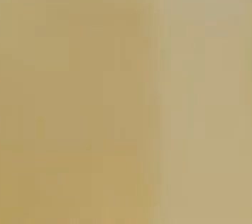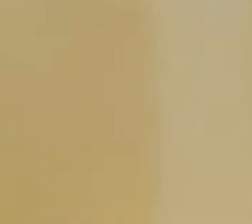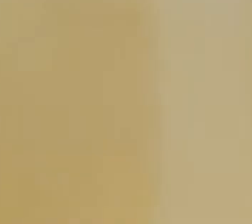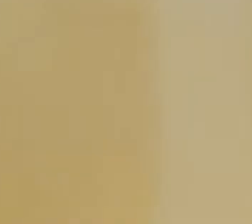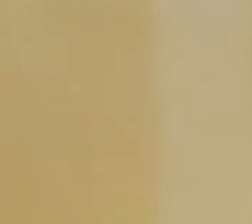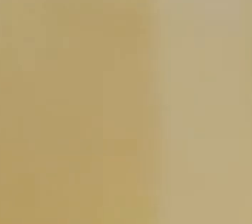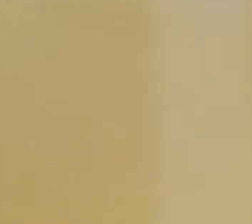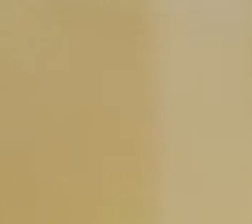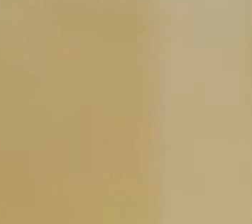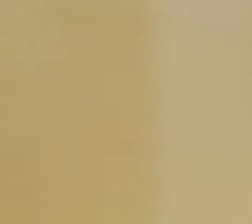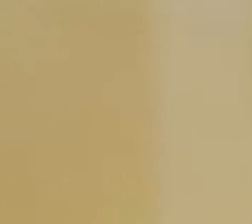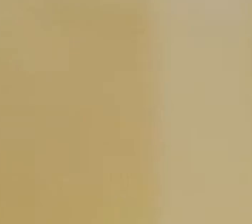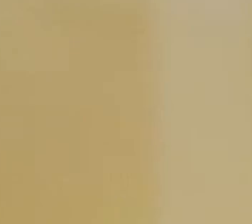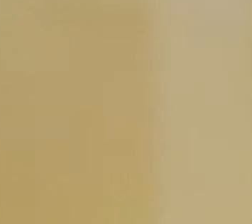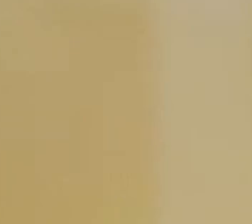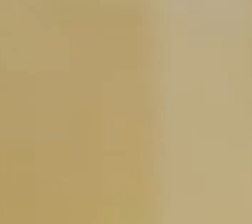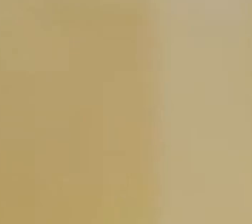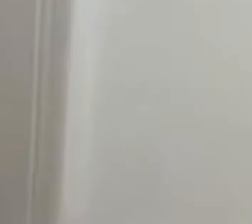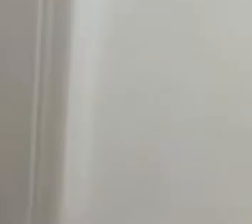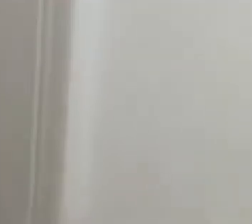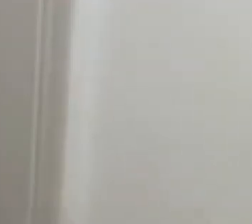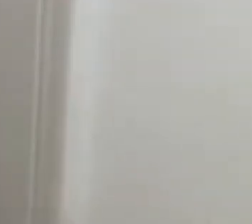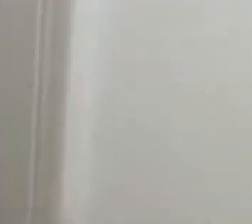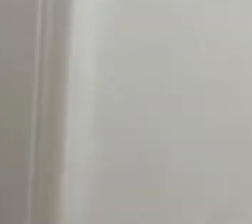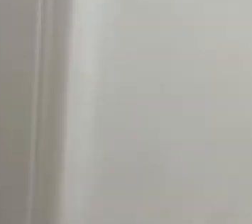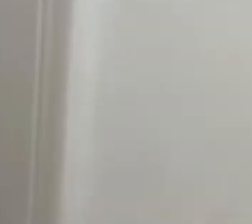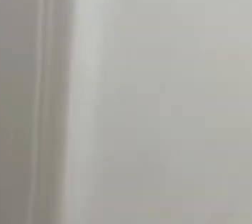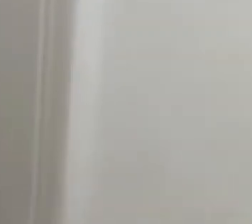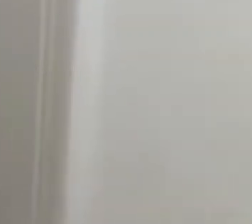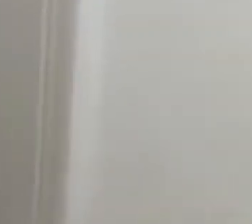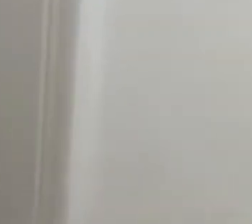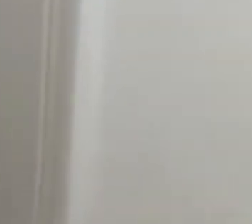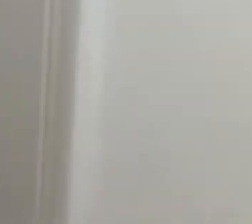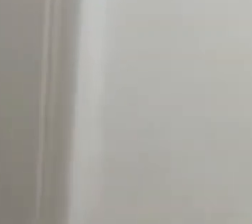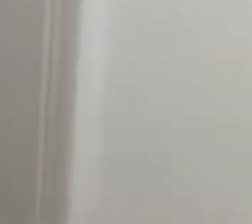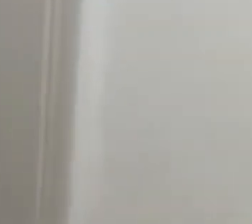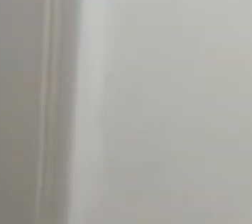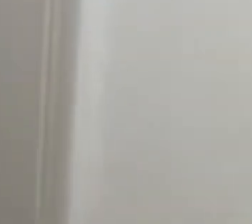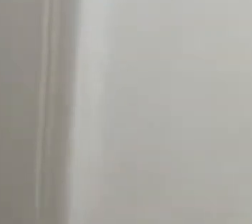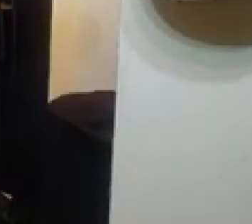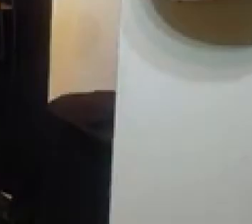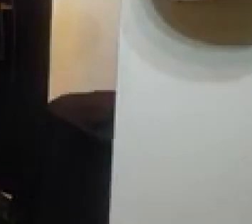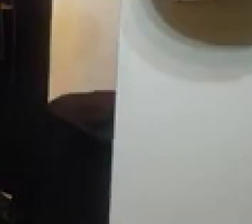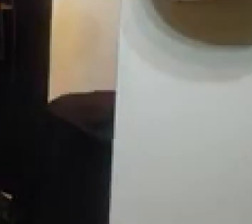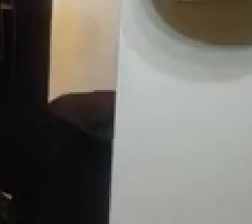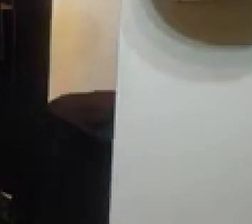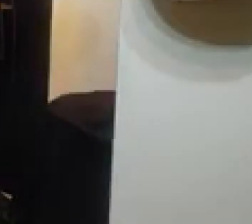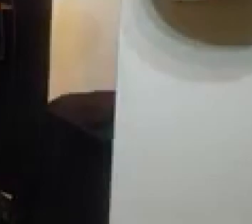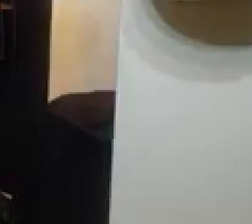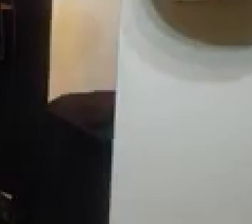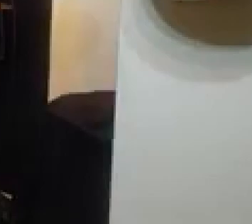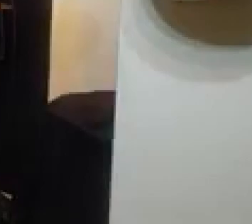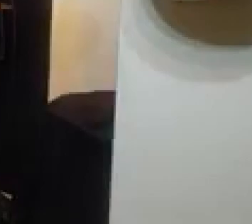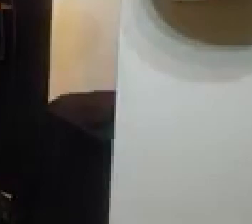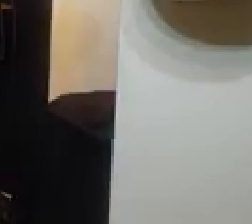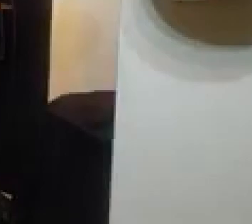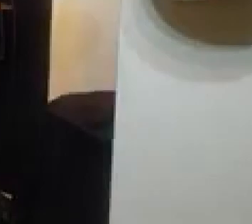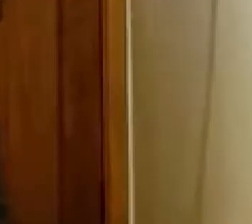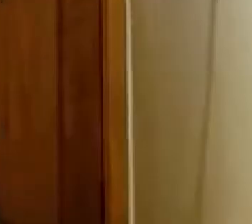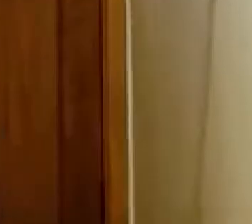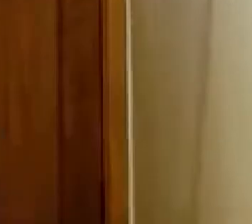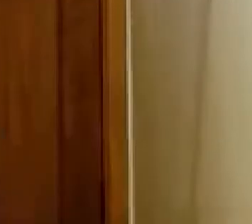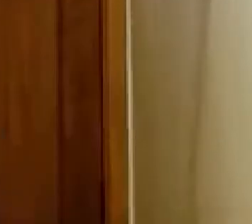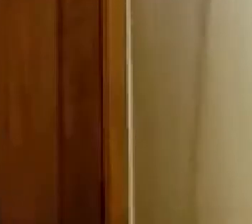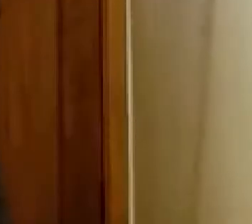que nada aconteceu. Janaína é passageira, passa as horas do seu dia indo em tornados, filas de